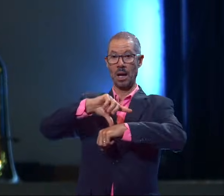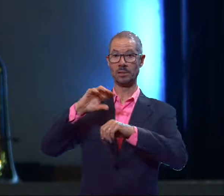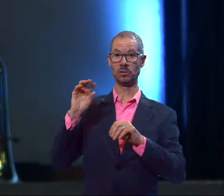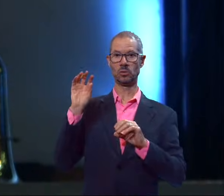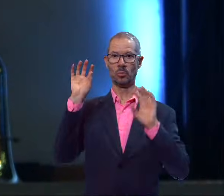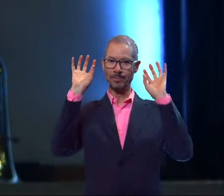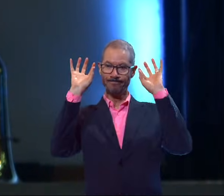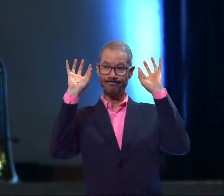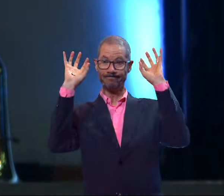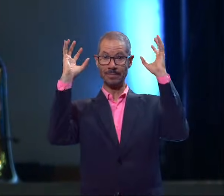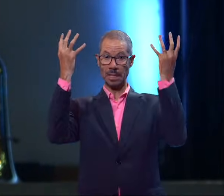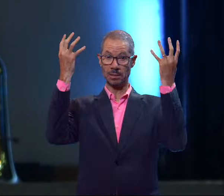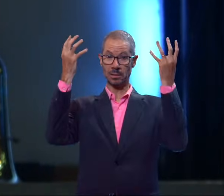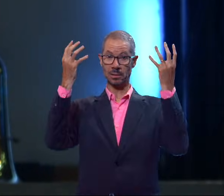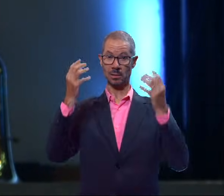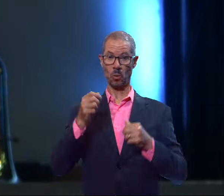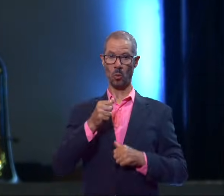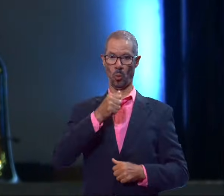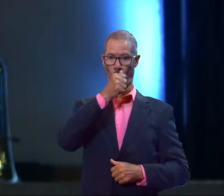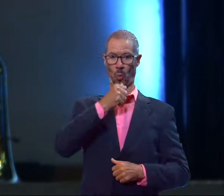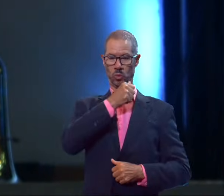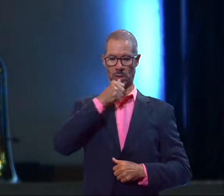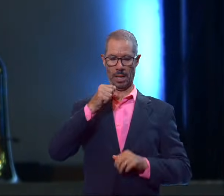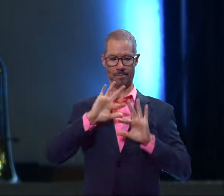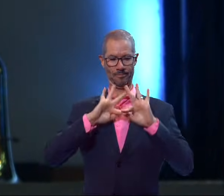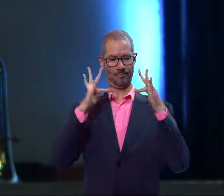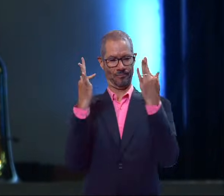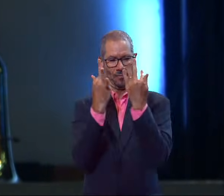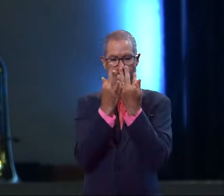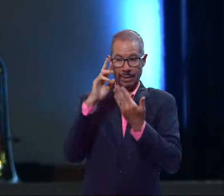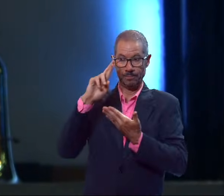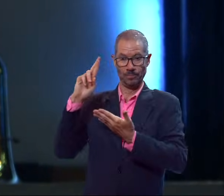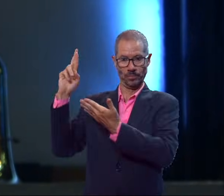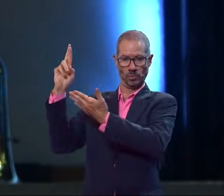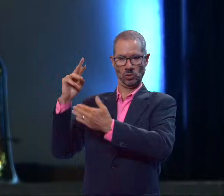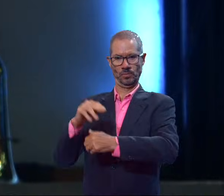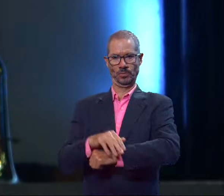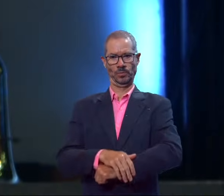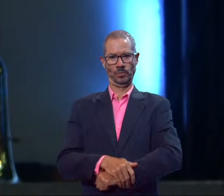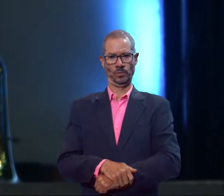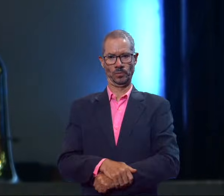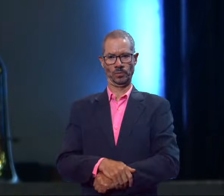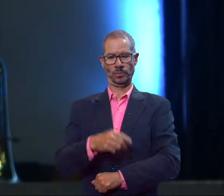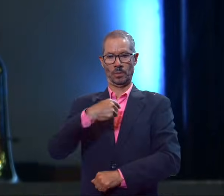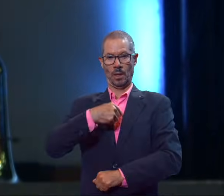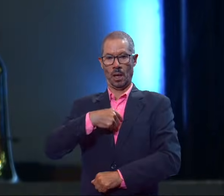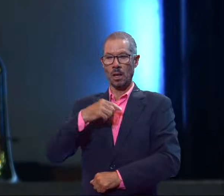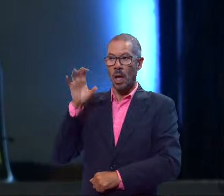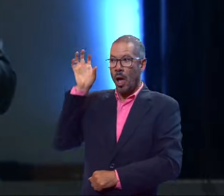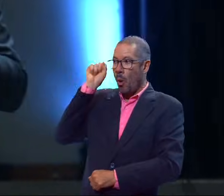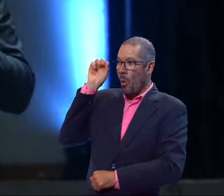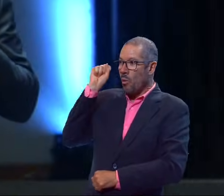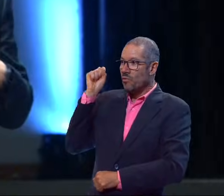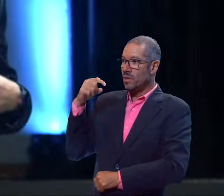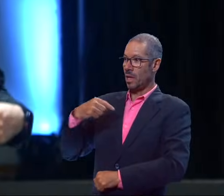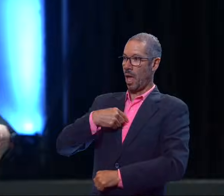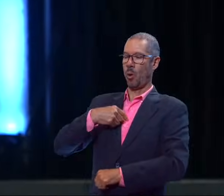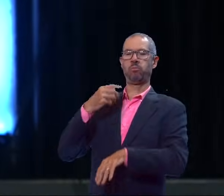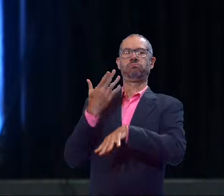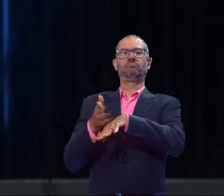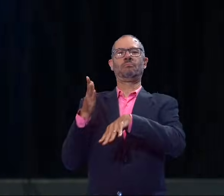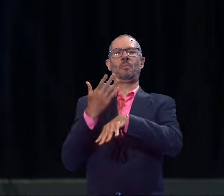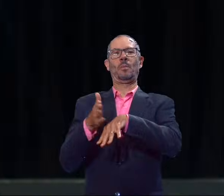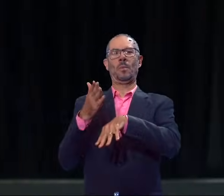decisão de consagrar a família ao Senhor. Eu ouvi aquilo e falei, eu vou pôr em